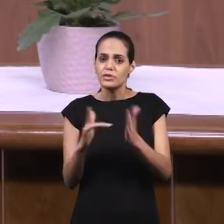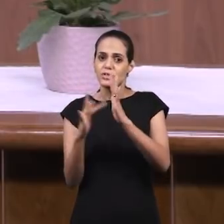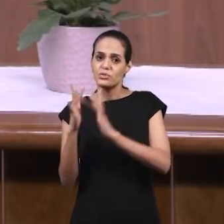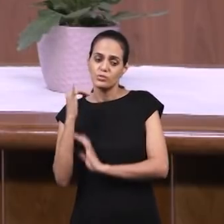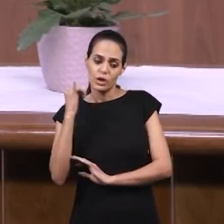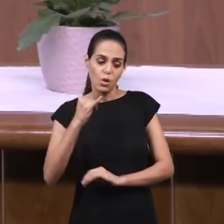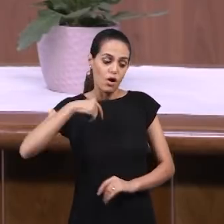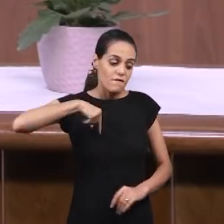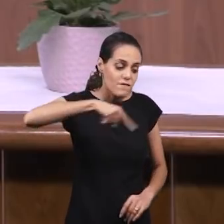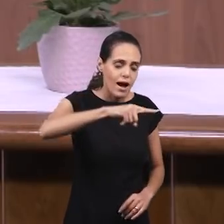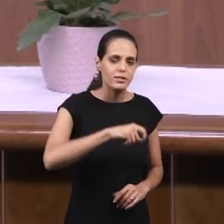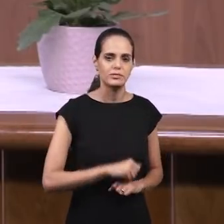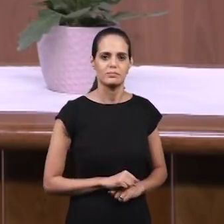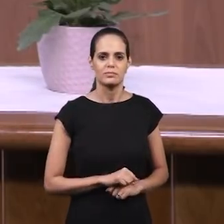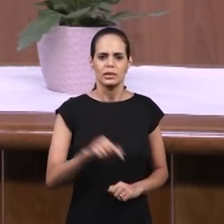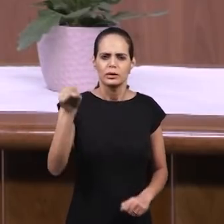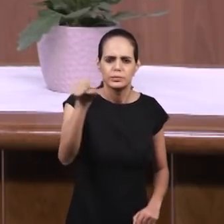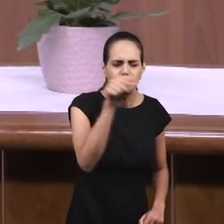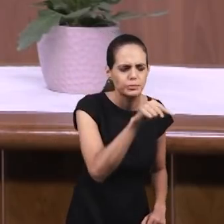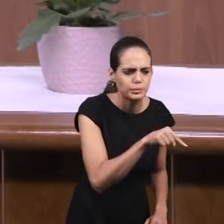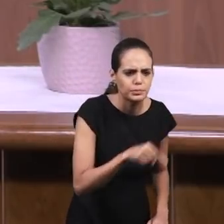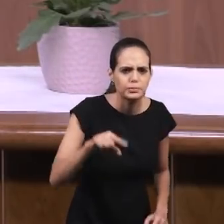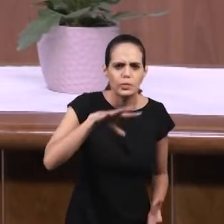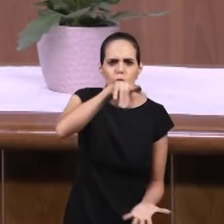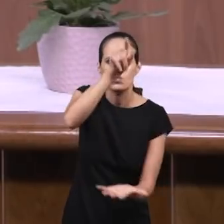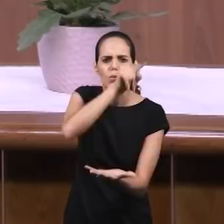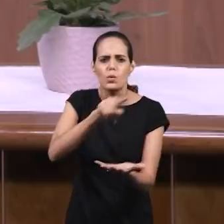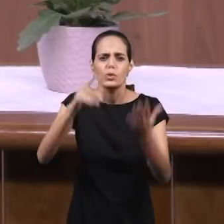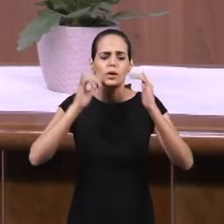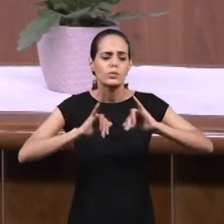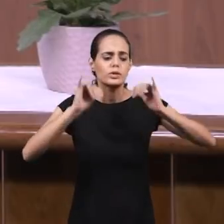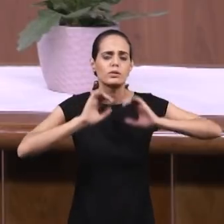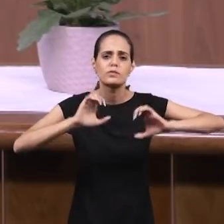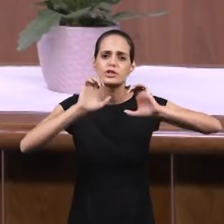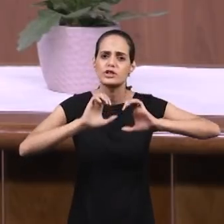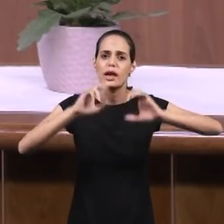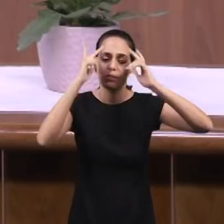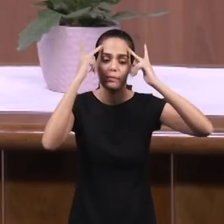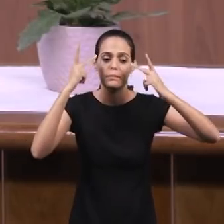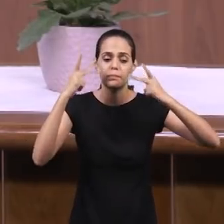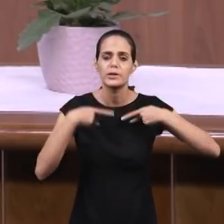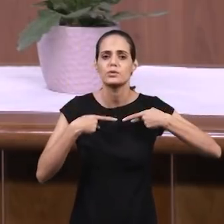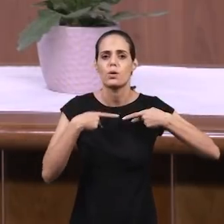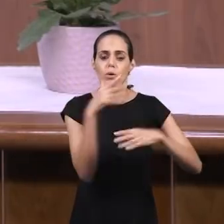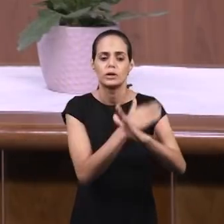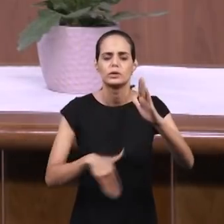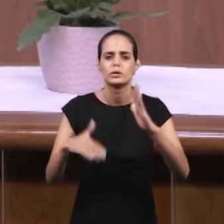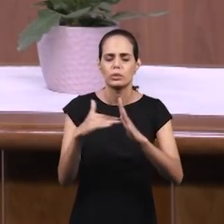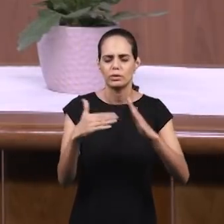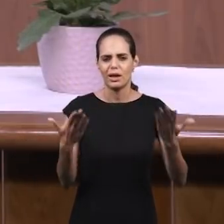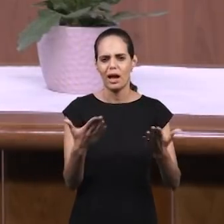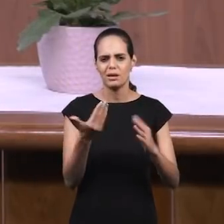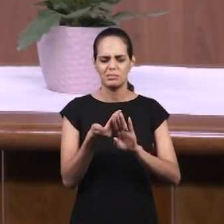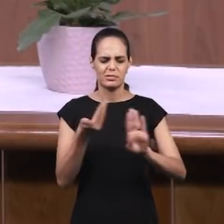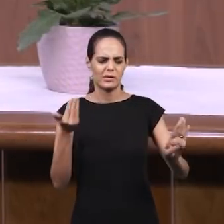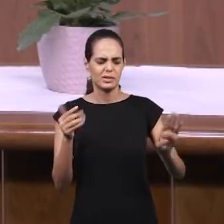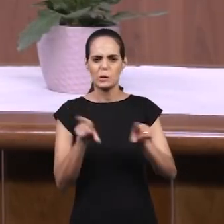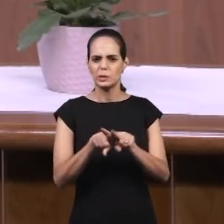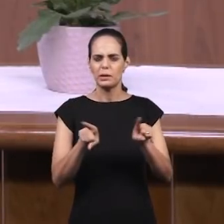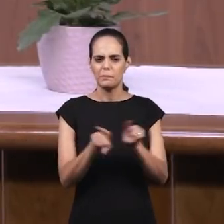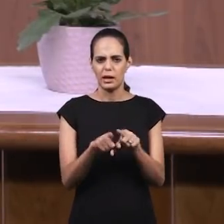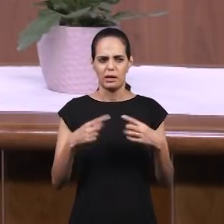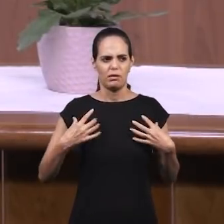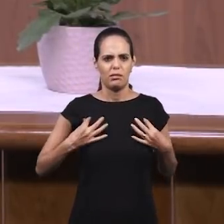ide e anunciai este evangelho a toda criatura. Então isso também não é santificação. Santificação também não significa